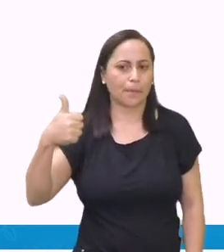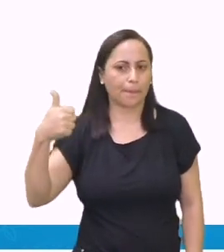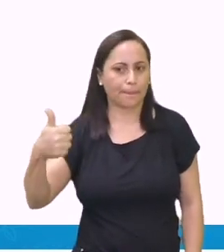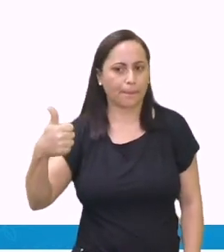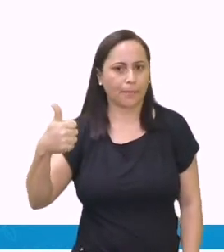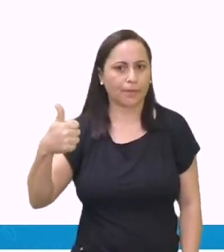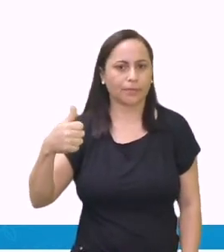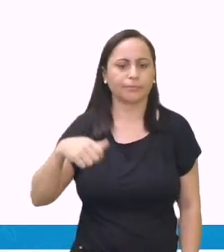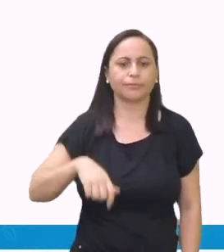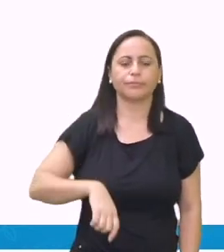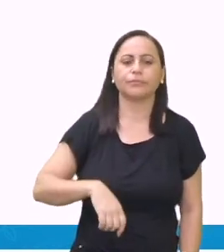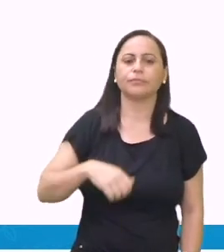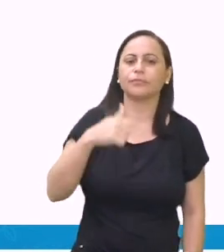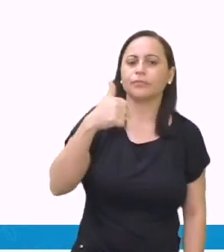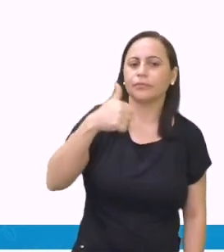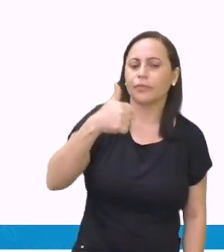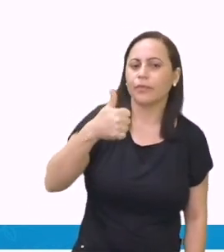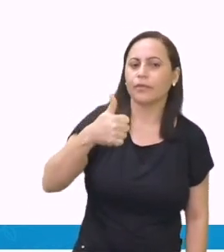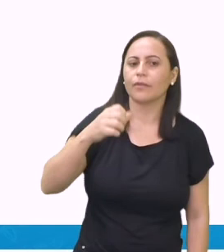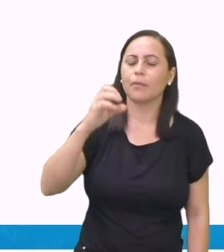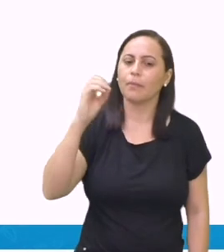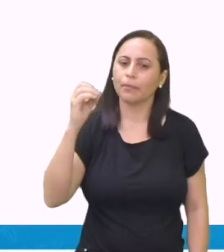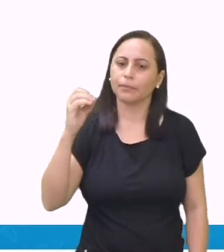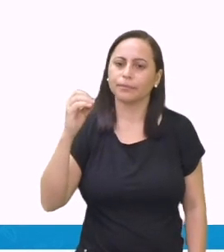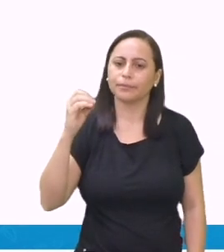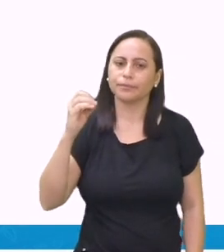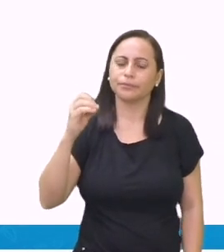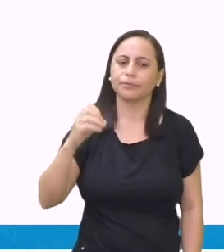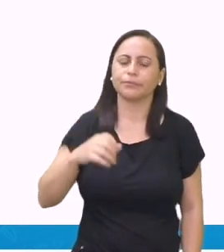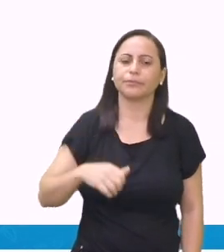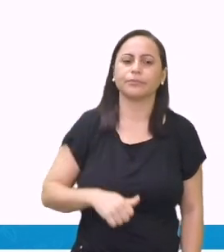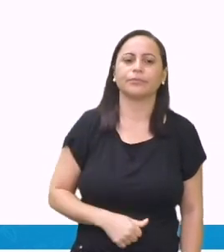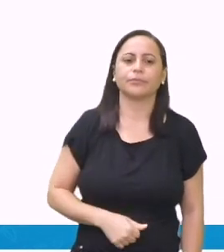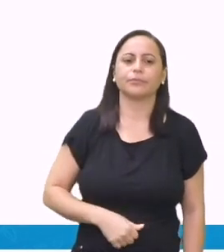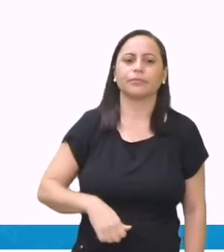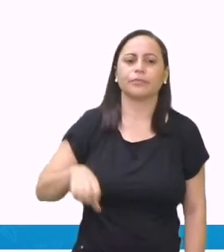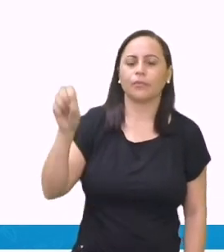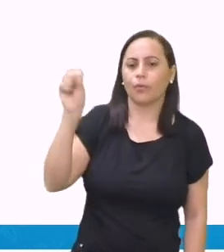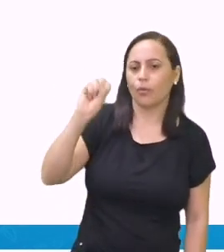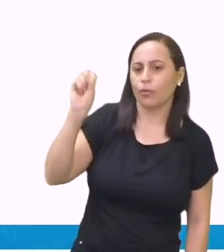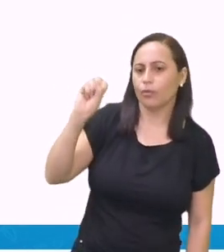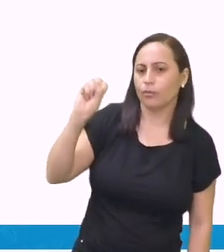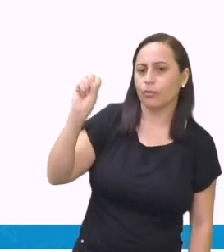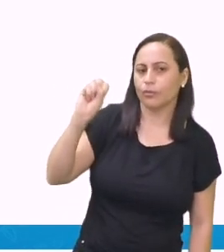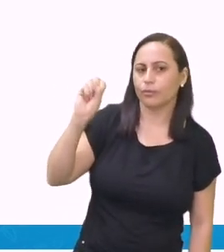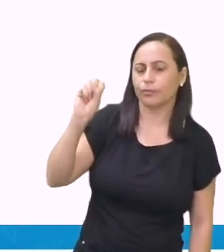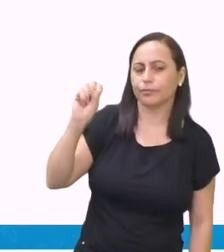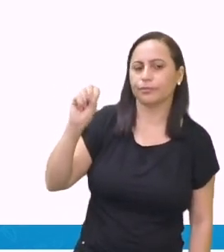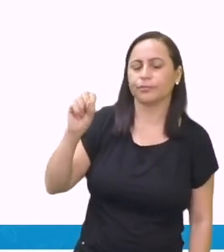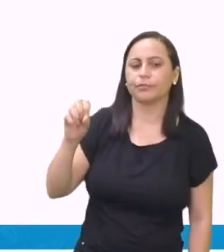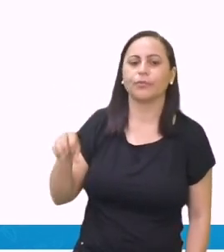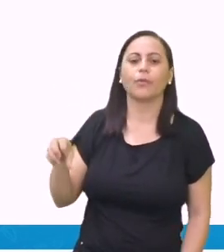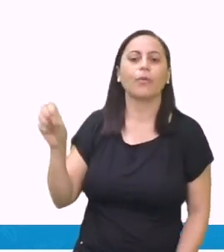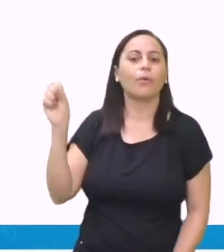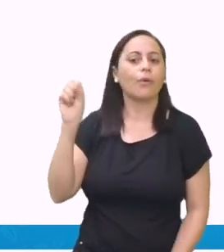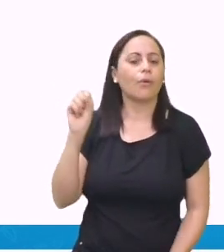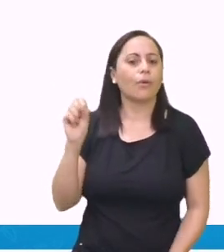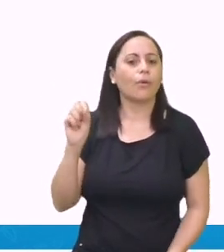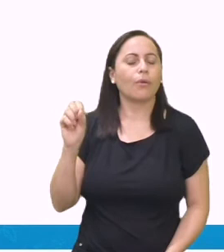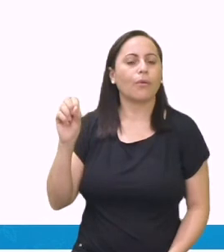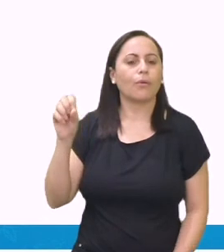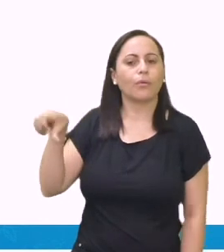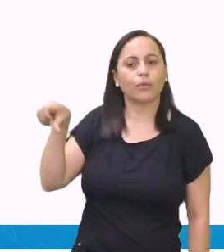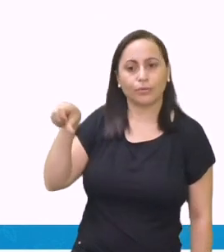11º. O 10º. O 9º. Aqui eu já